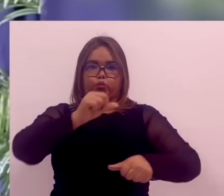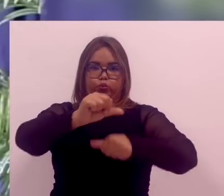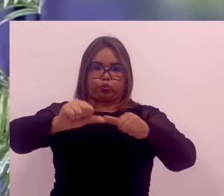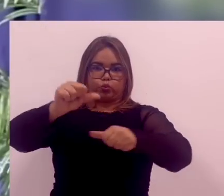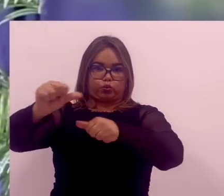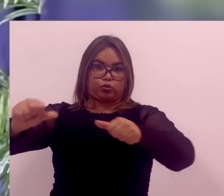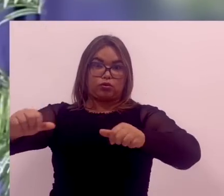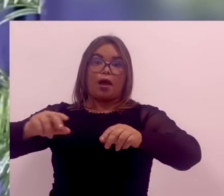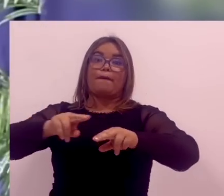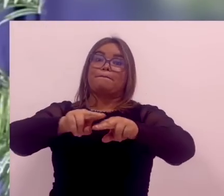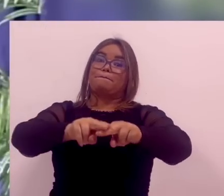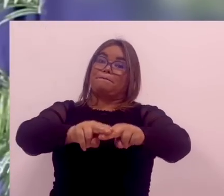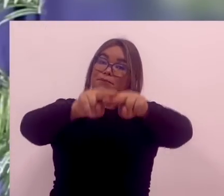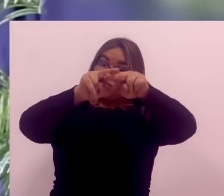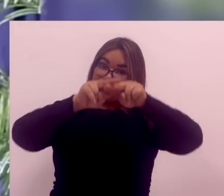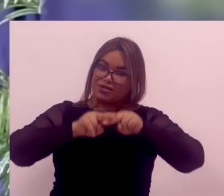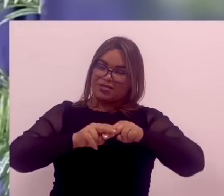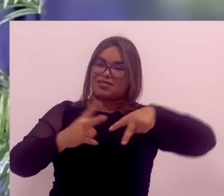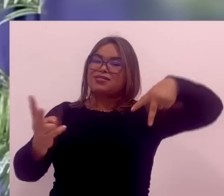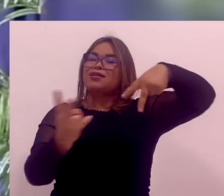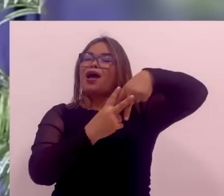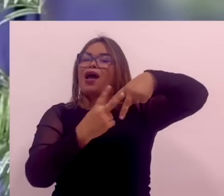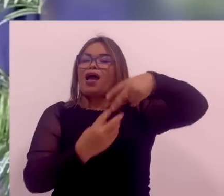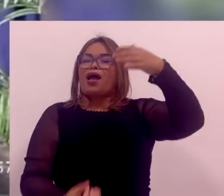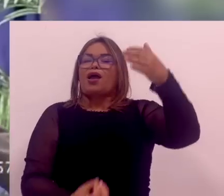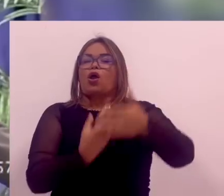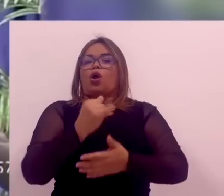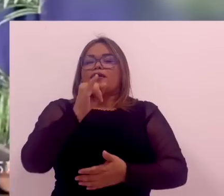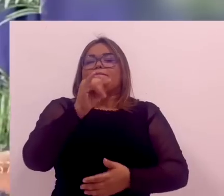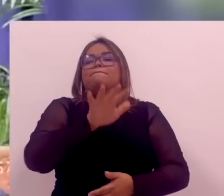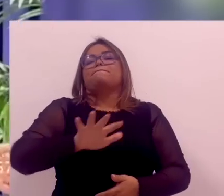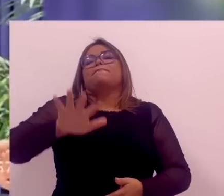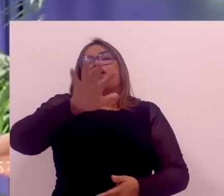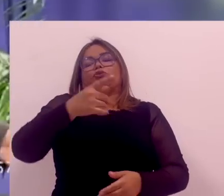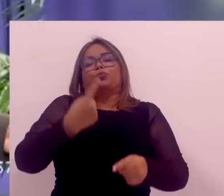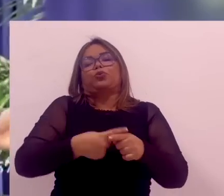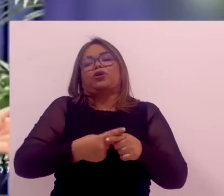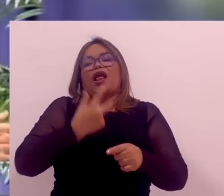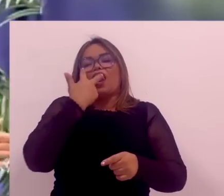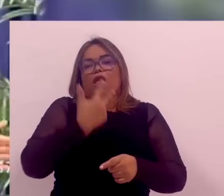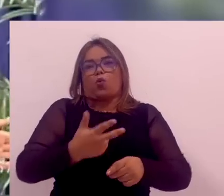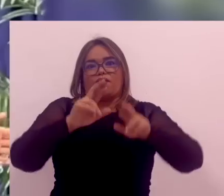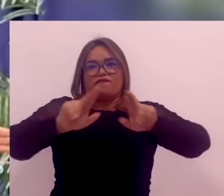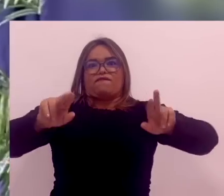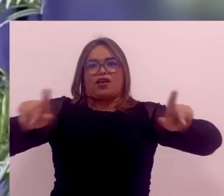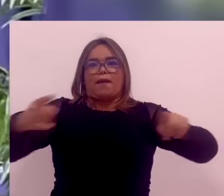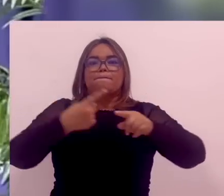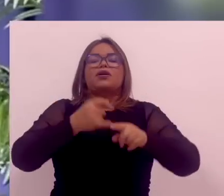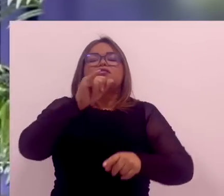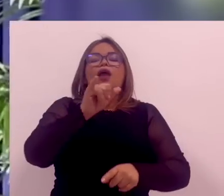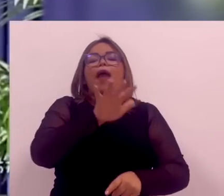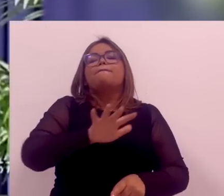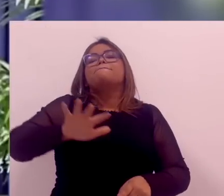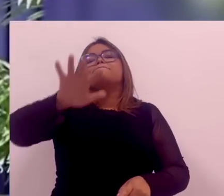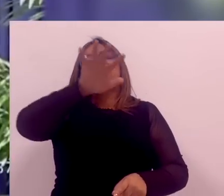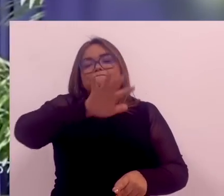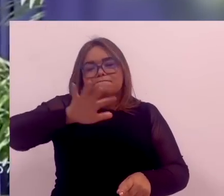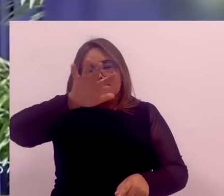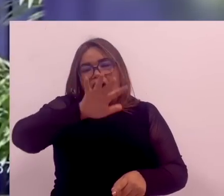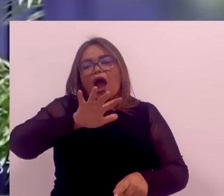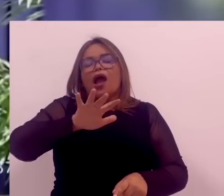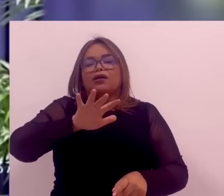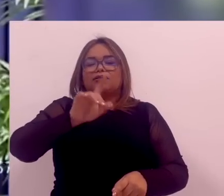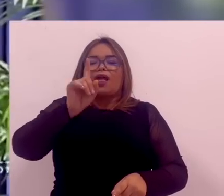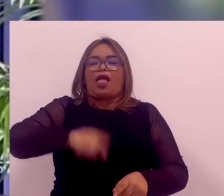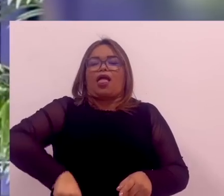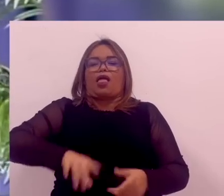Assim, se a sua língua está confusa, você tem que usar símbolos. O simbolismo é uma linguagem maçônica. Hoje